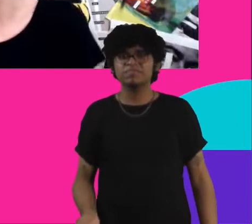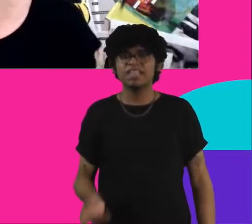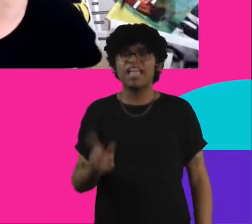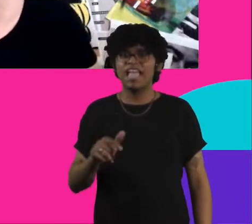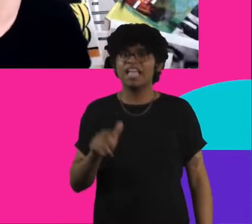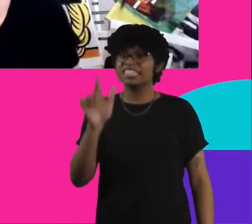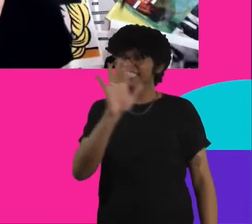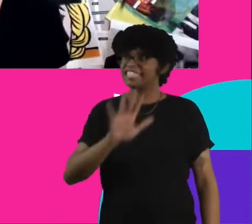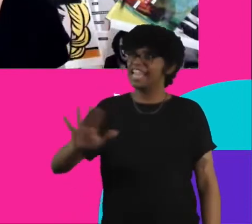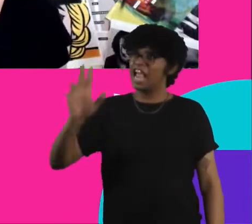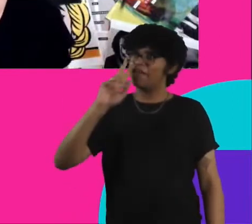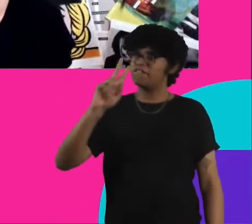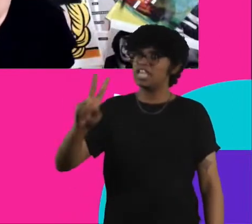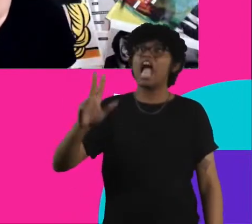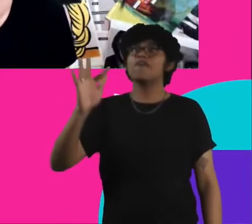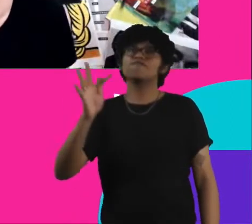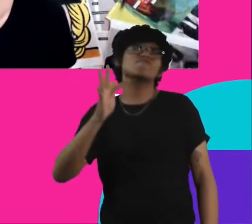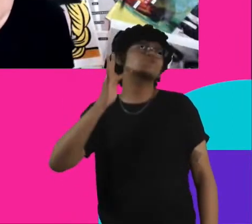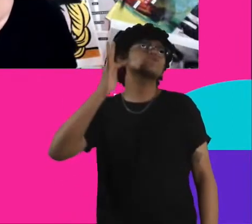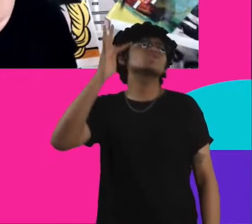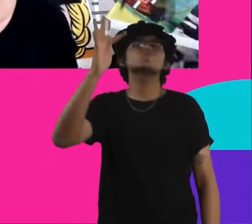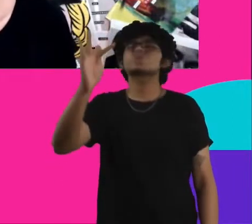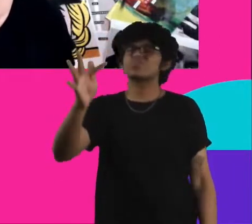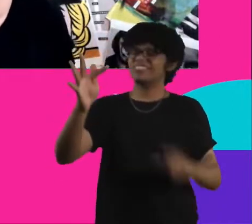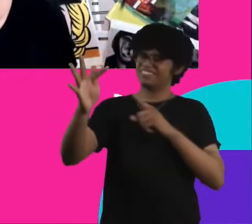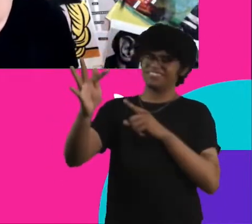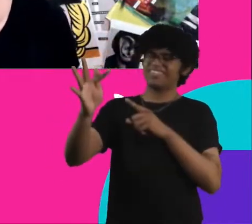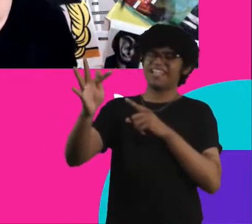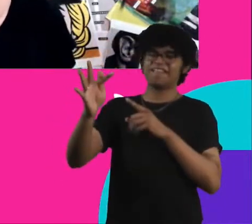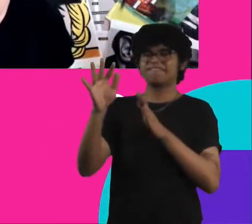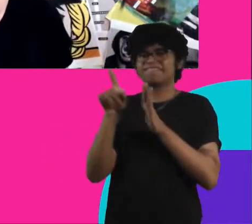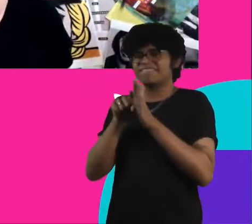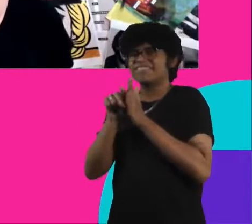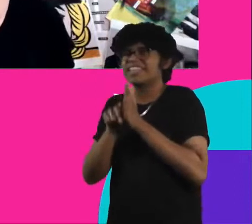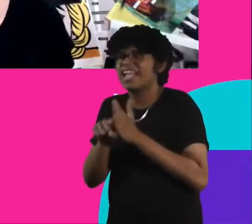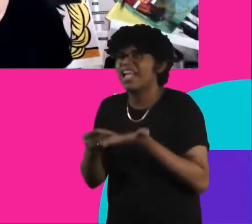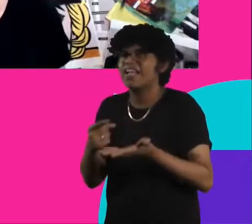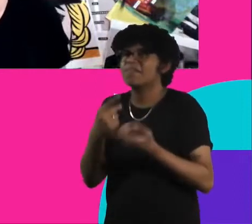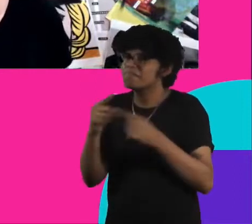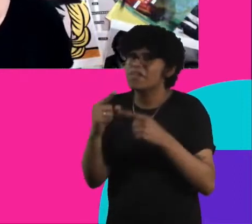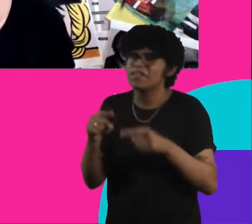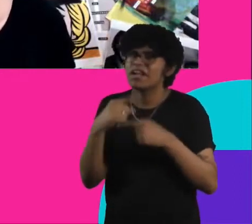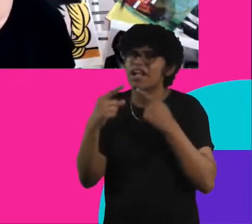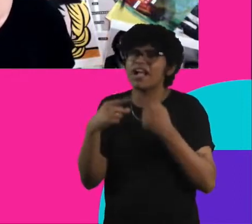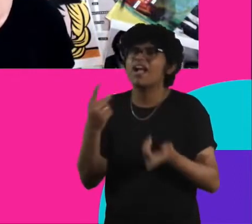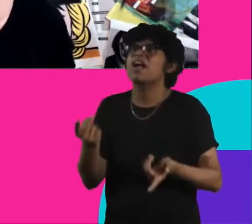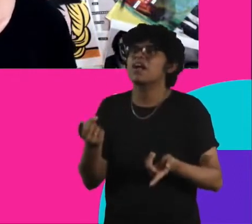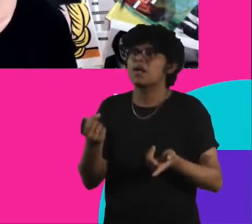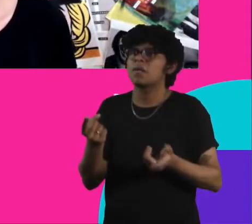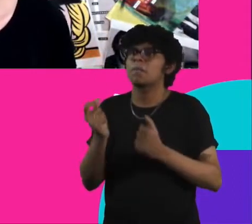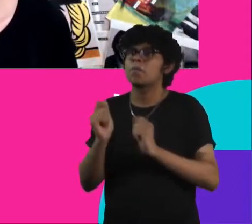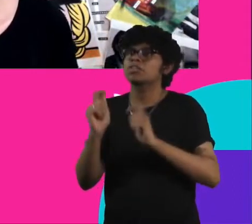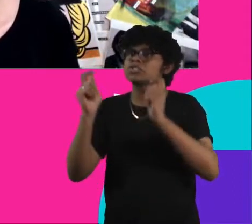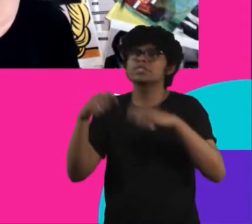que a gente ouve falar muito hoje de futurismo. É investigar e questionar as possíveis saídas, os